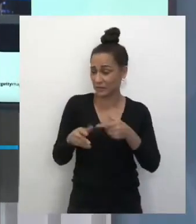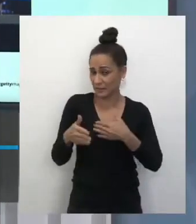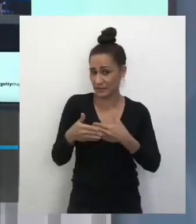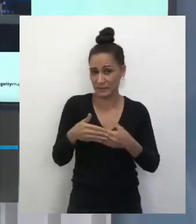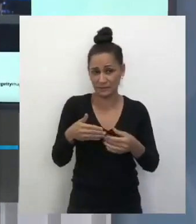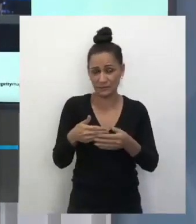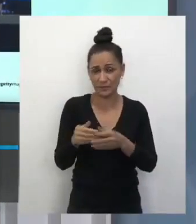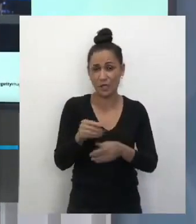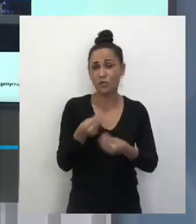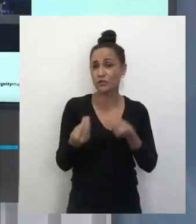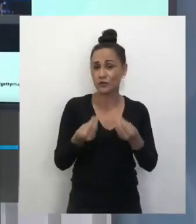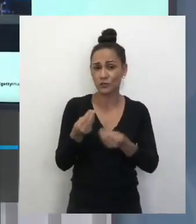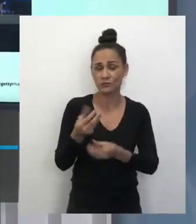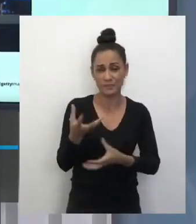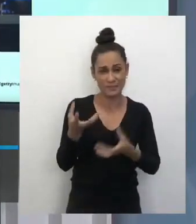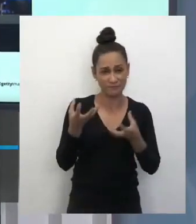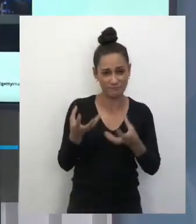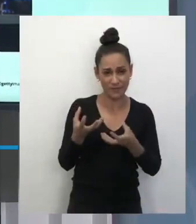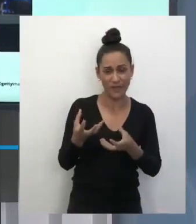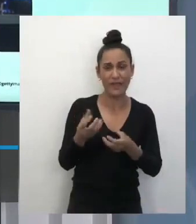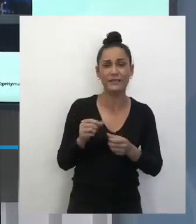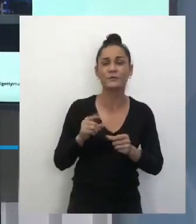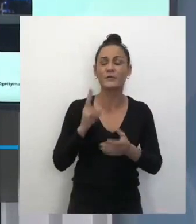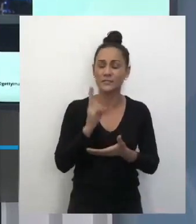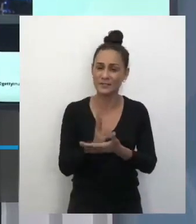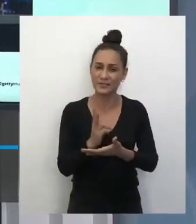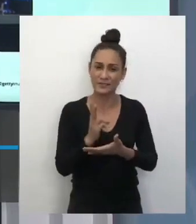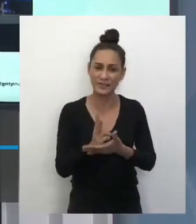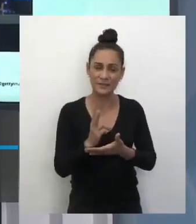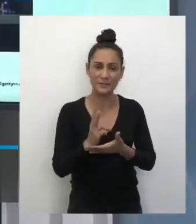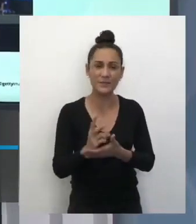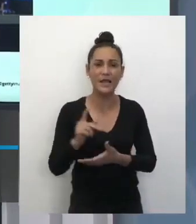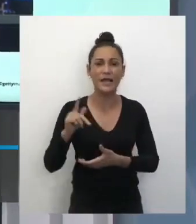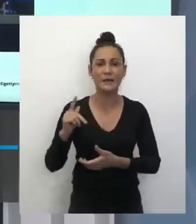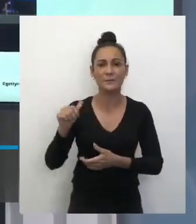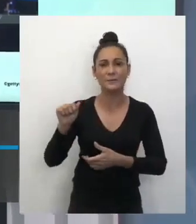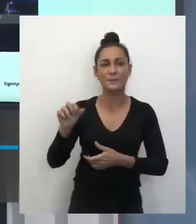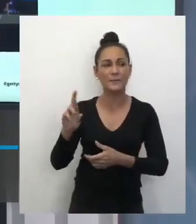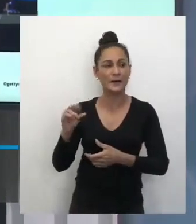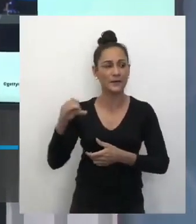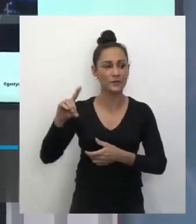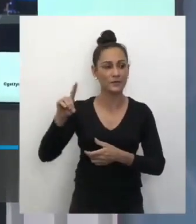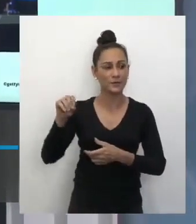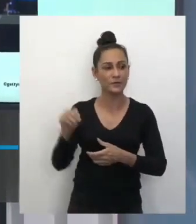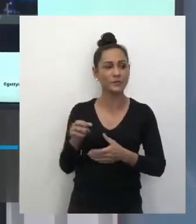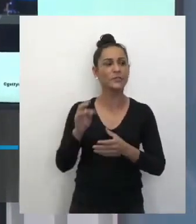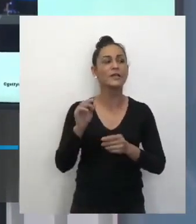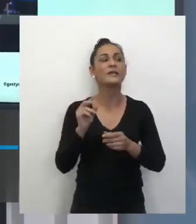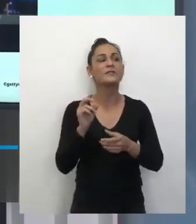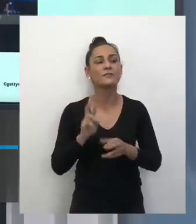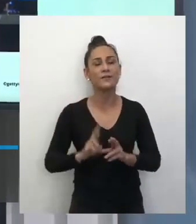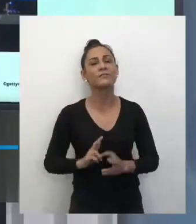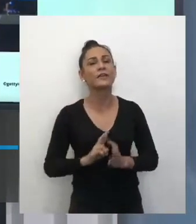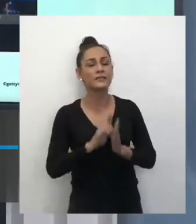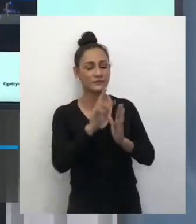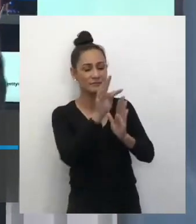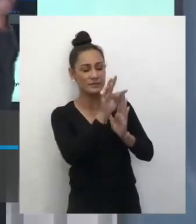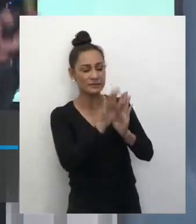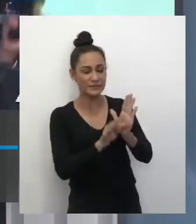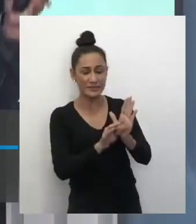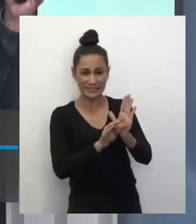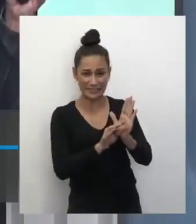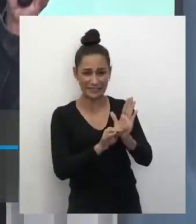certo? Mas sempre a paródia vai trabalhar com essa questão da irreverência, né, geralmente, e essa modificação da